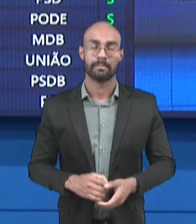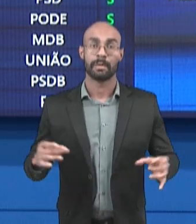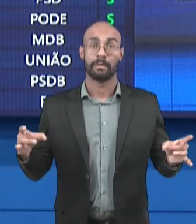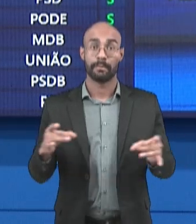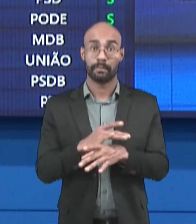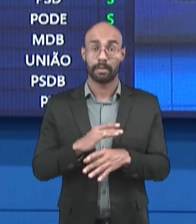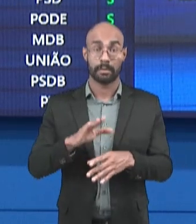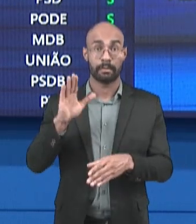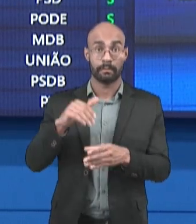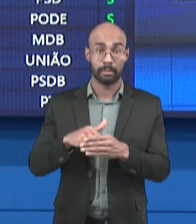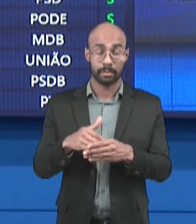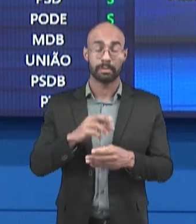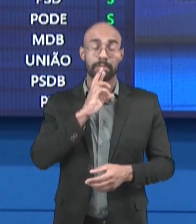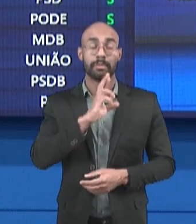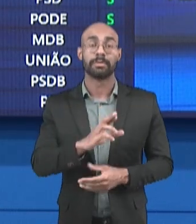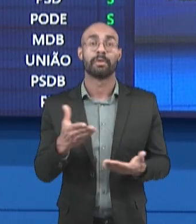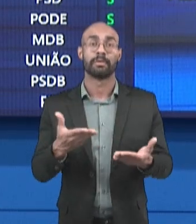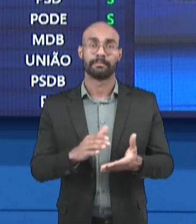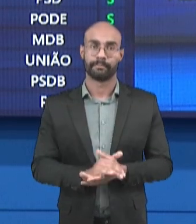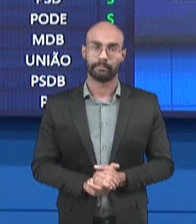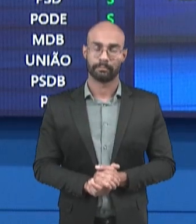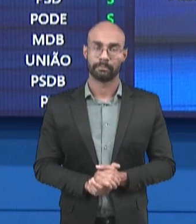Encerrada a votação, consulta o resultado.